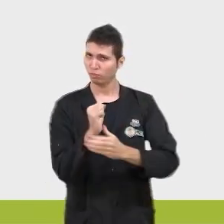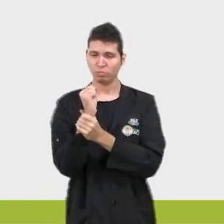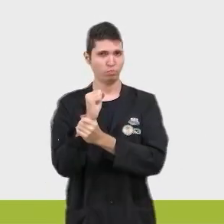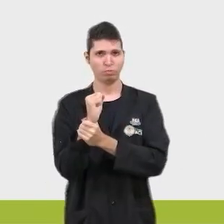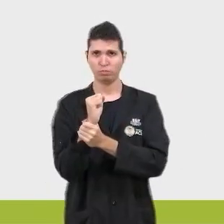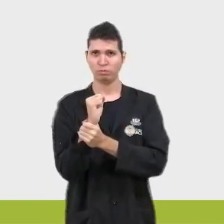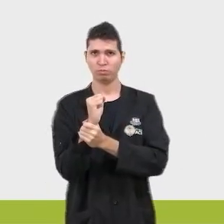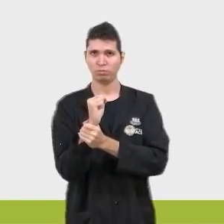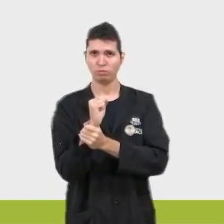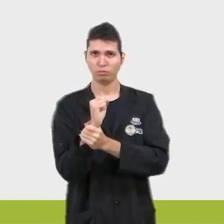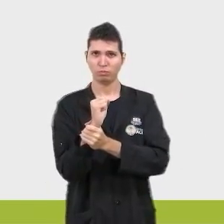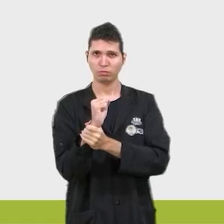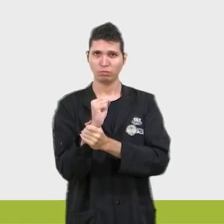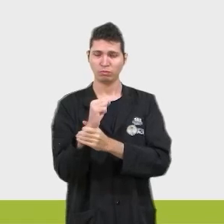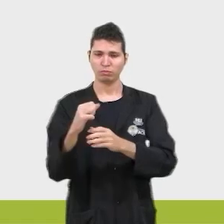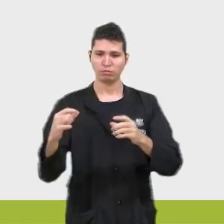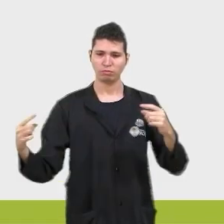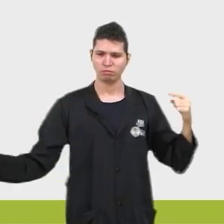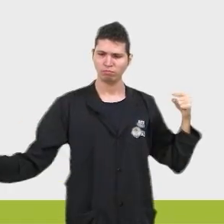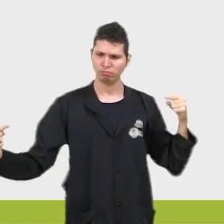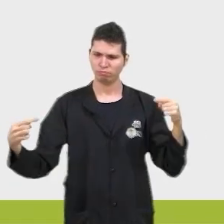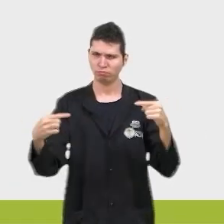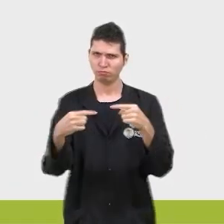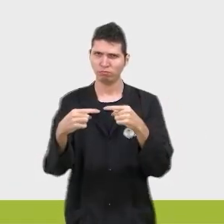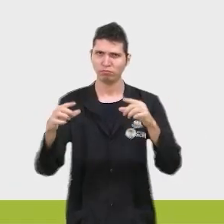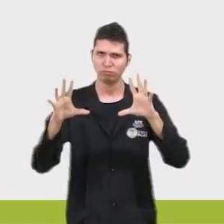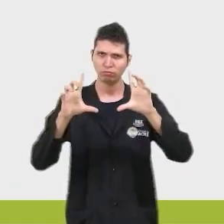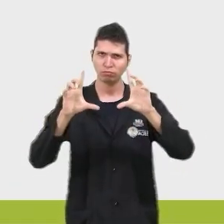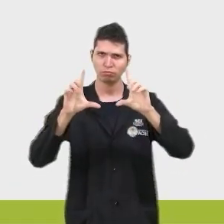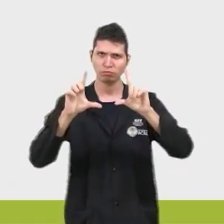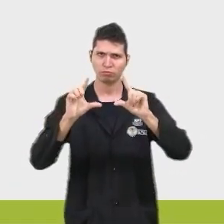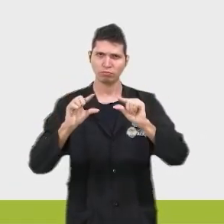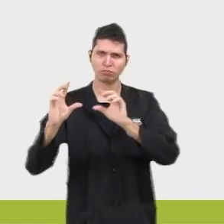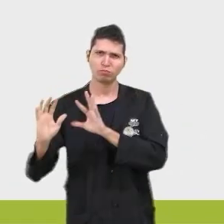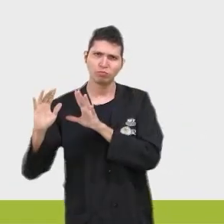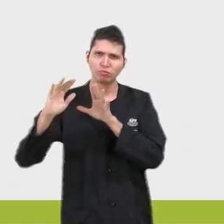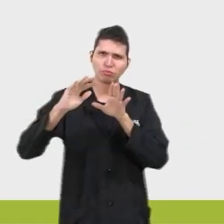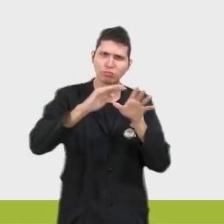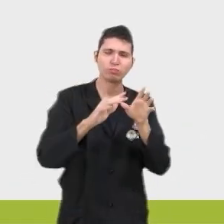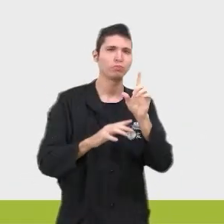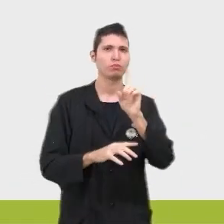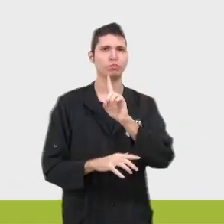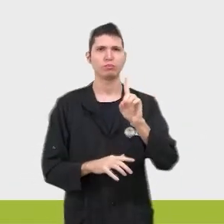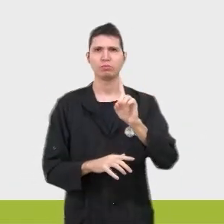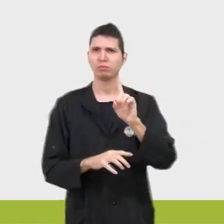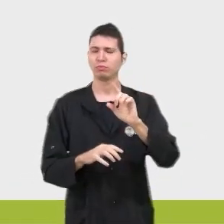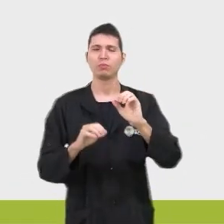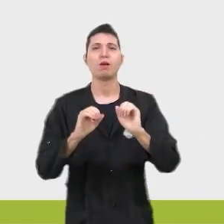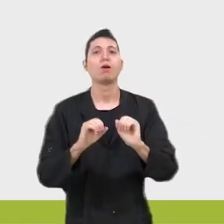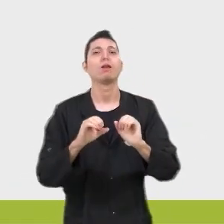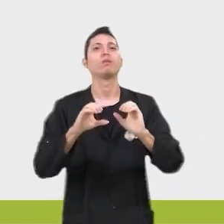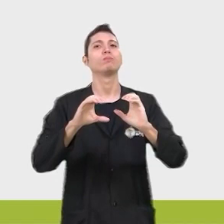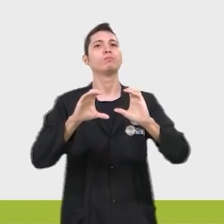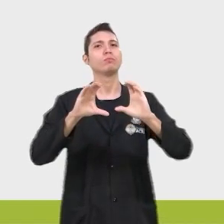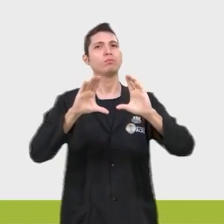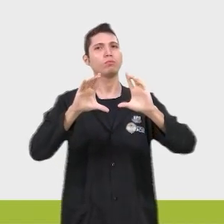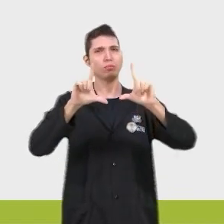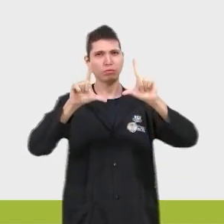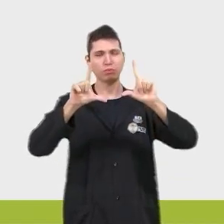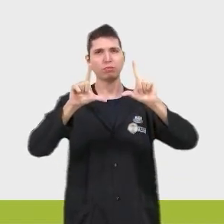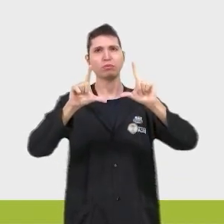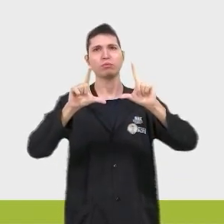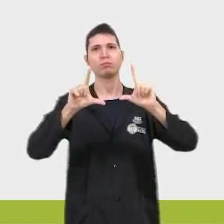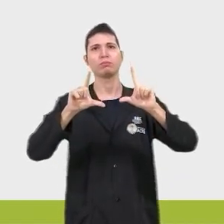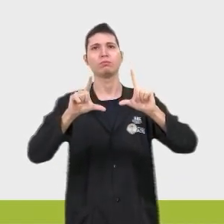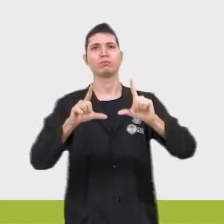Esse tipo de ligação reduz o fluxo gênico? Não, aumenta o fluxo gênico. Nem vou